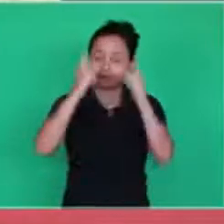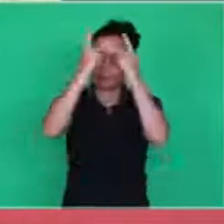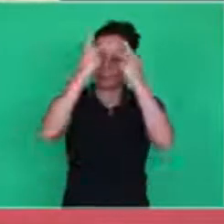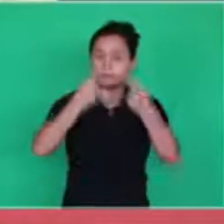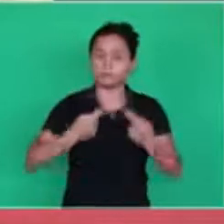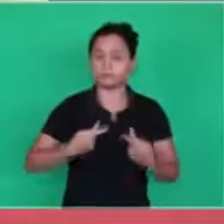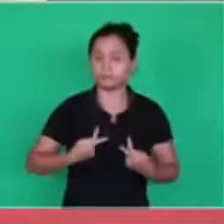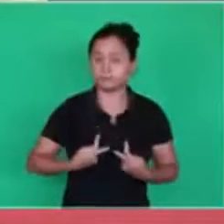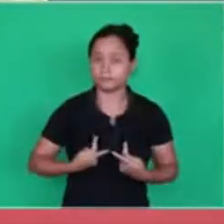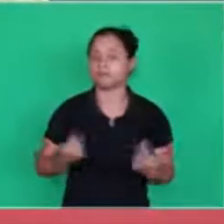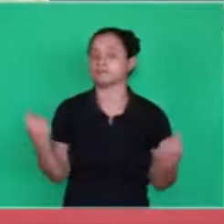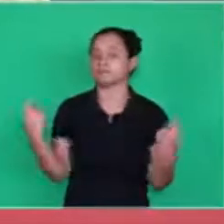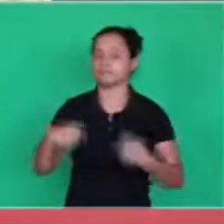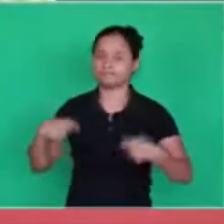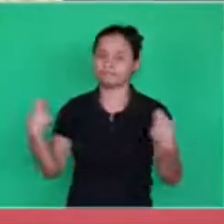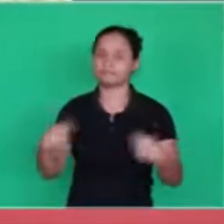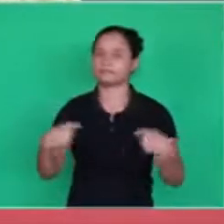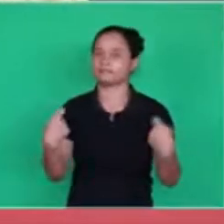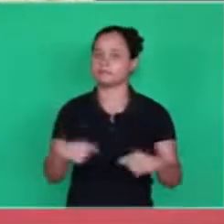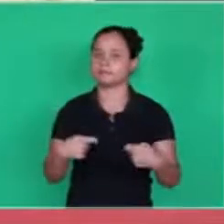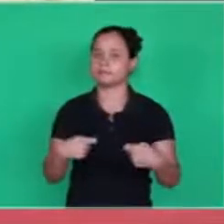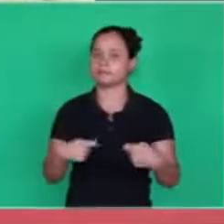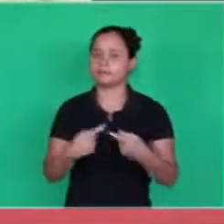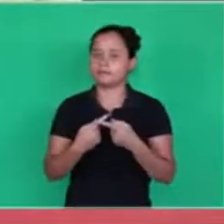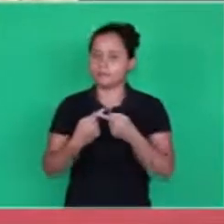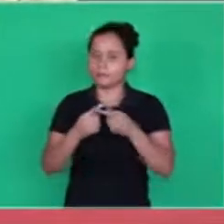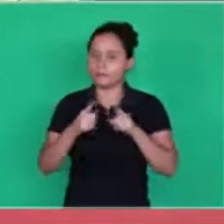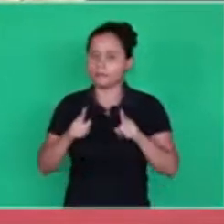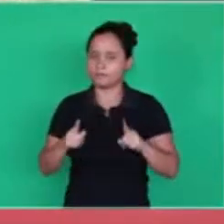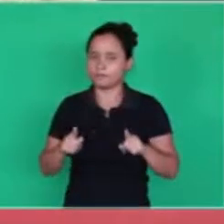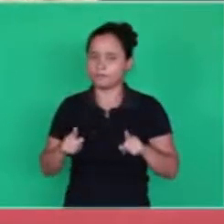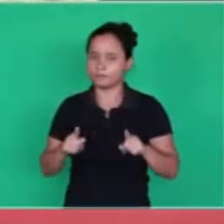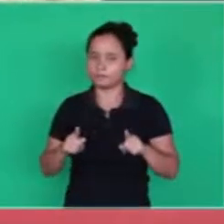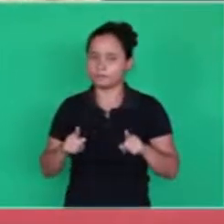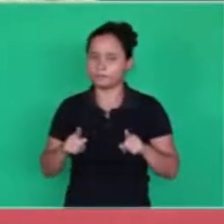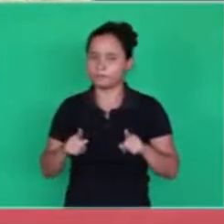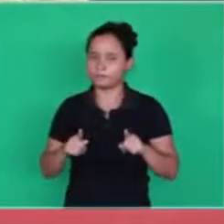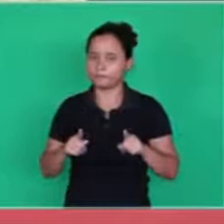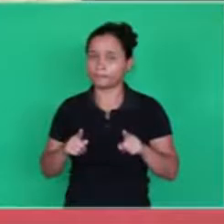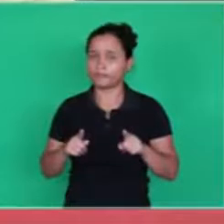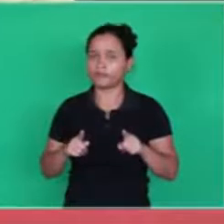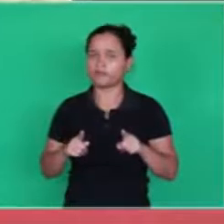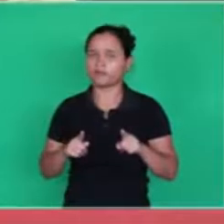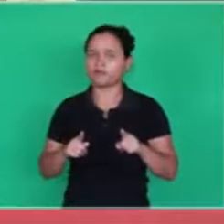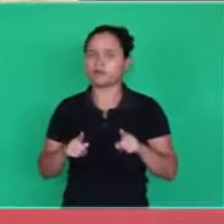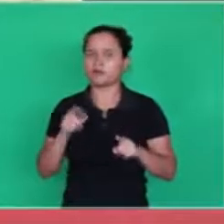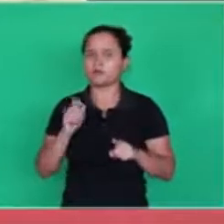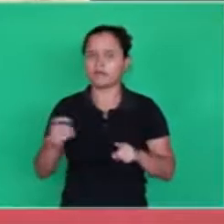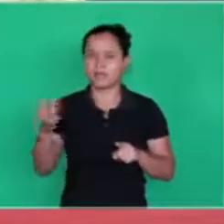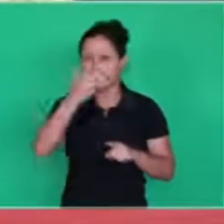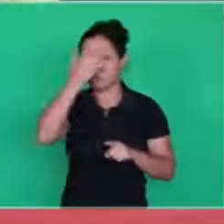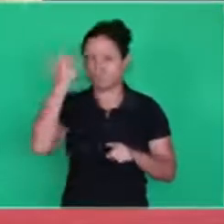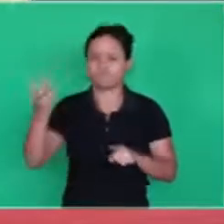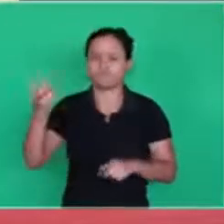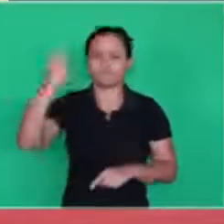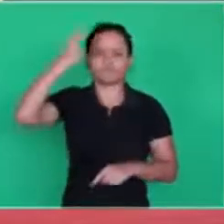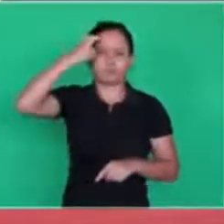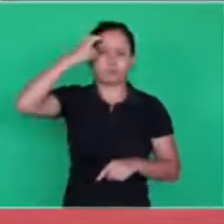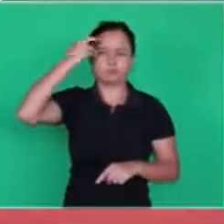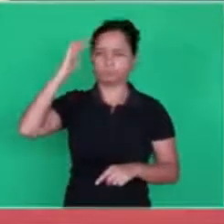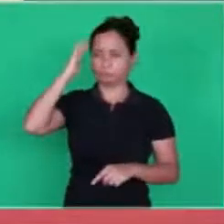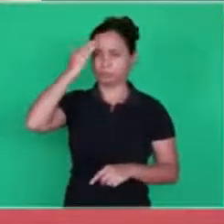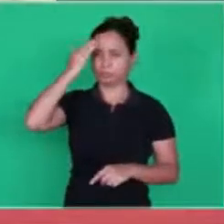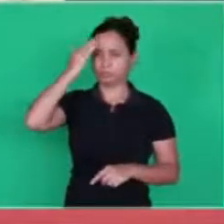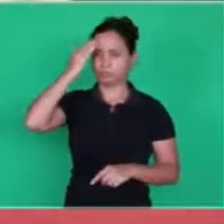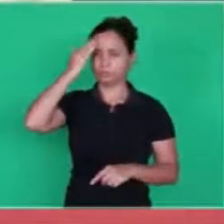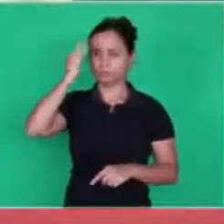é aquele que o Senhor não foi aos sábios e aos entendidos, mas aos pequeninos. Então, diz assim, a